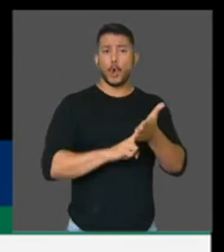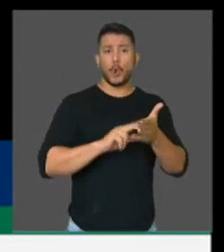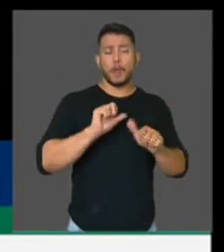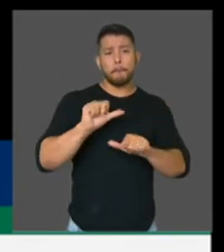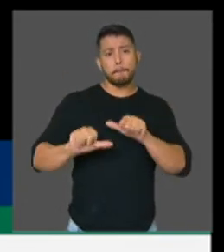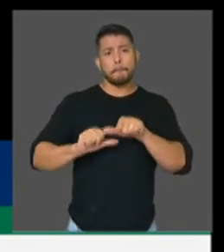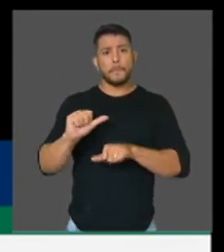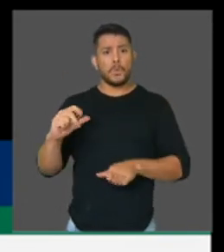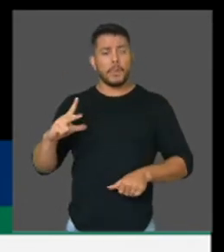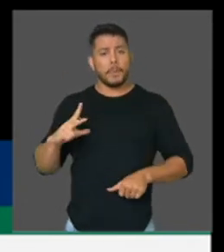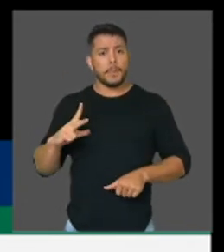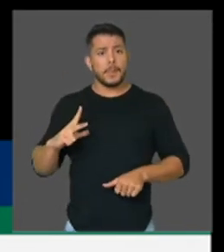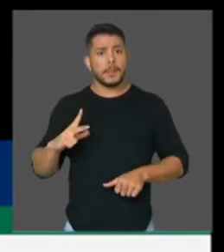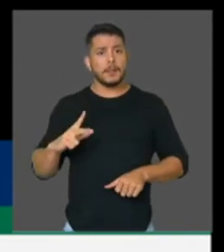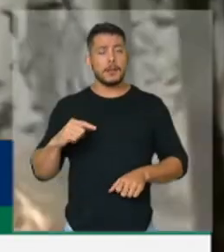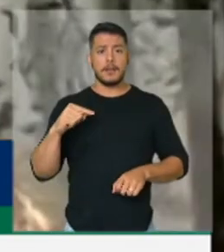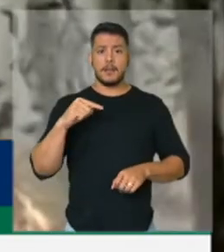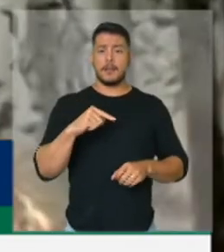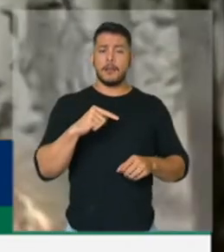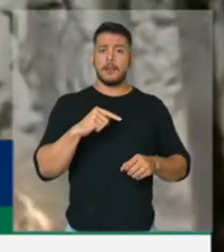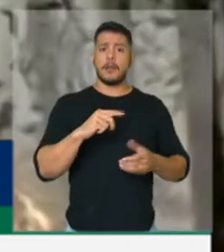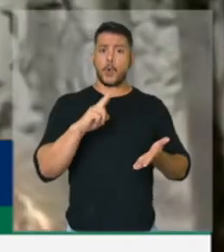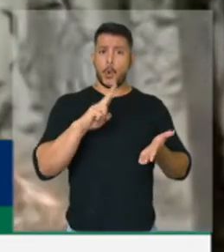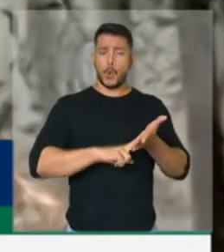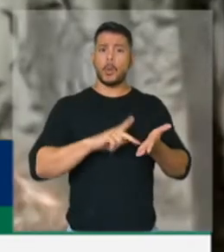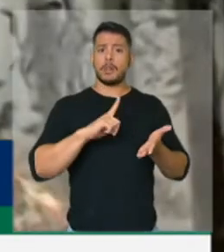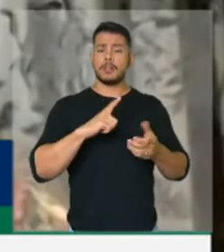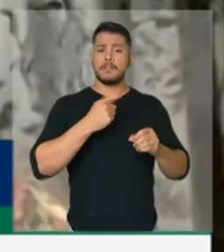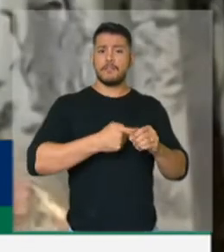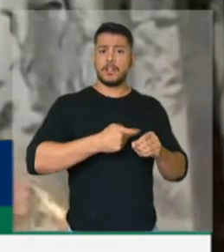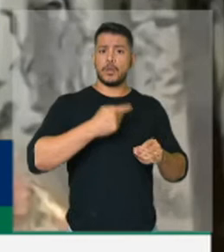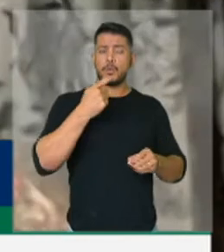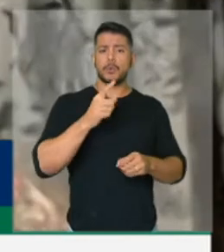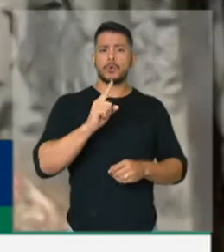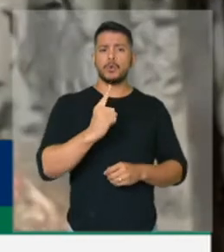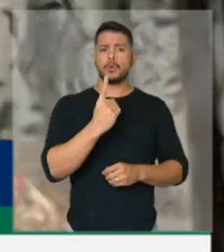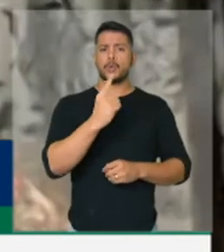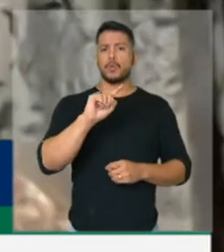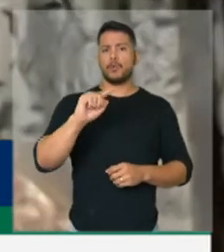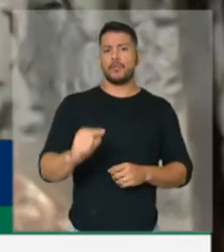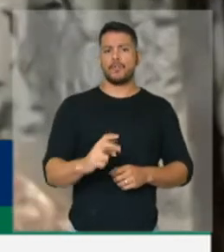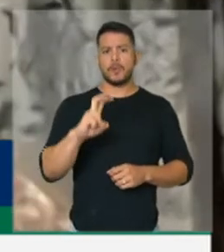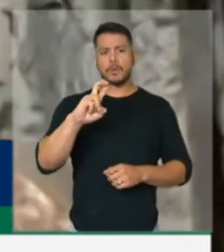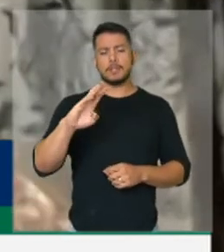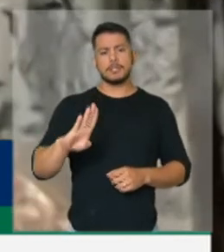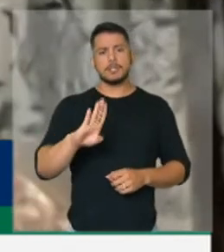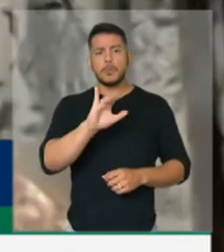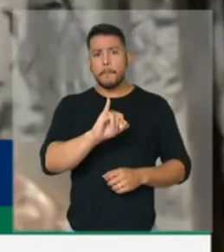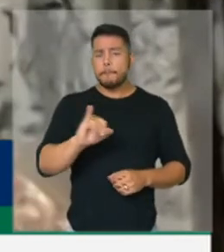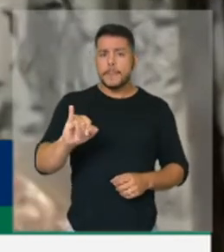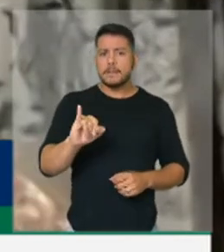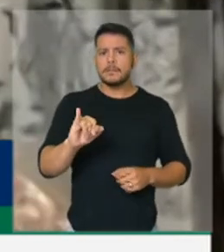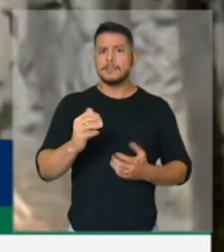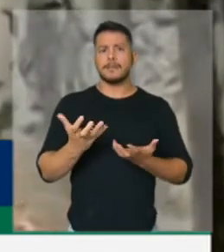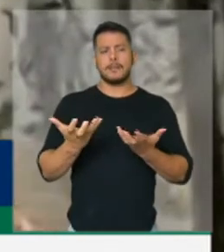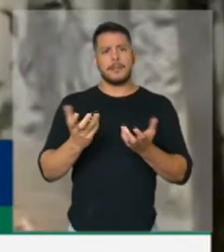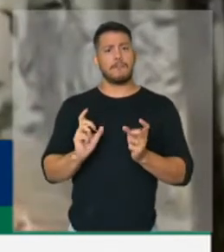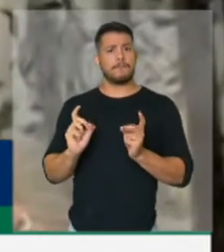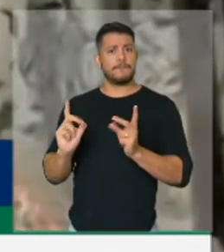que em 2020 teve um lucro de mais de 1,5 bi, e o povo quer entregar para o mercado. Isso